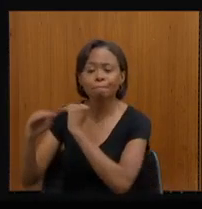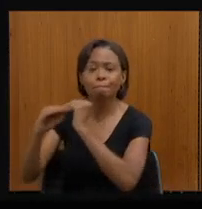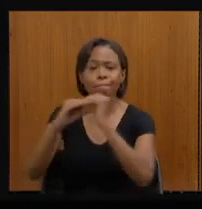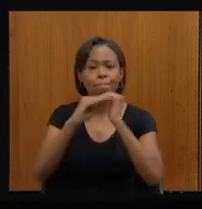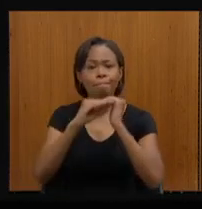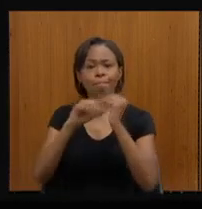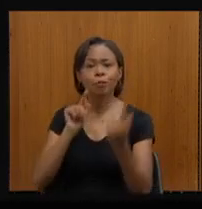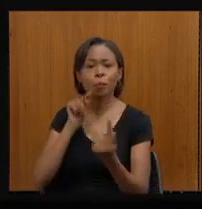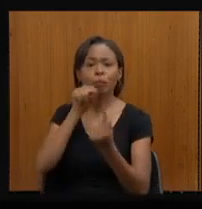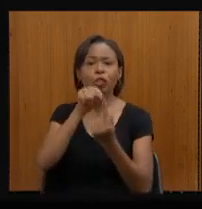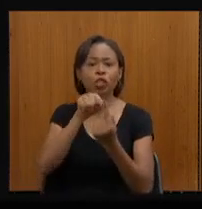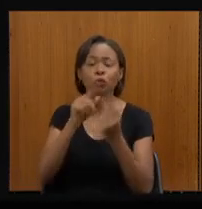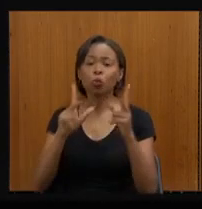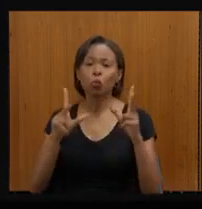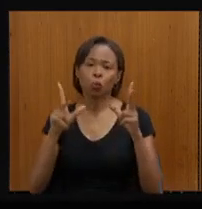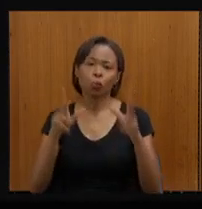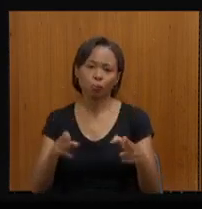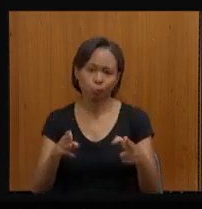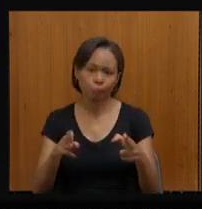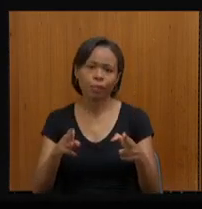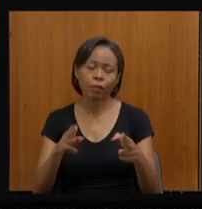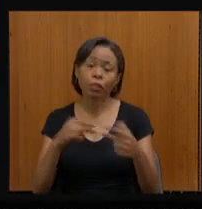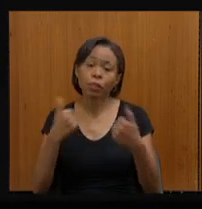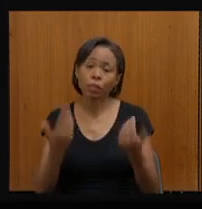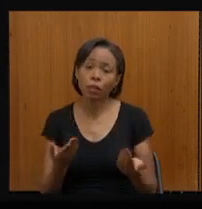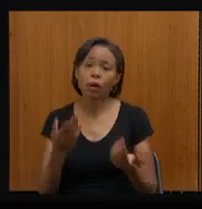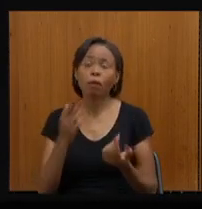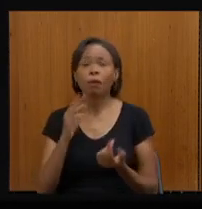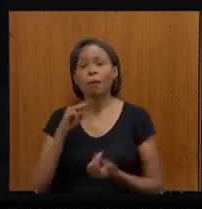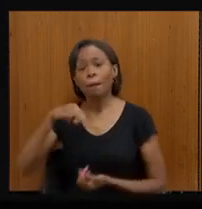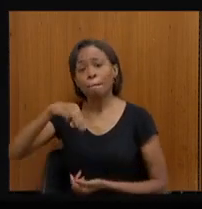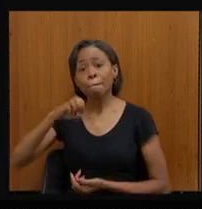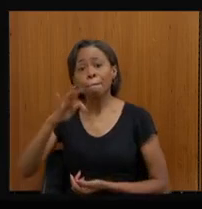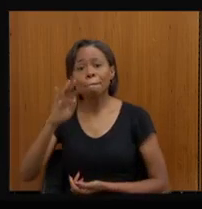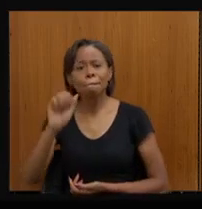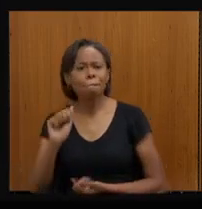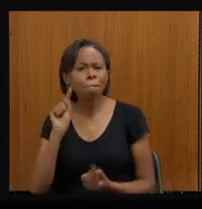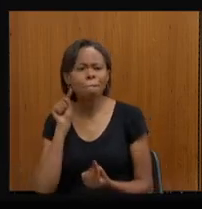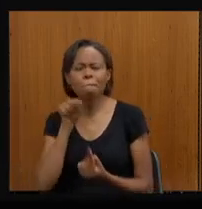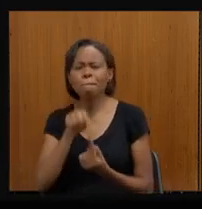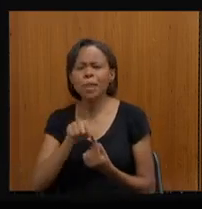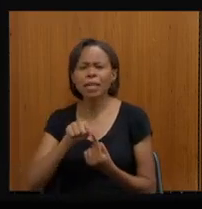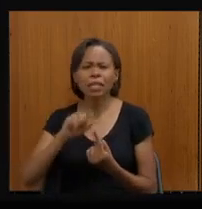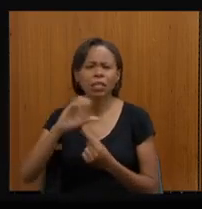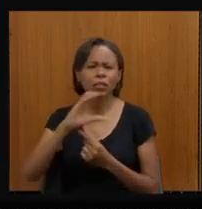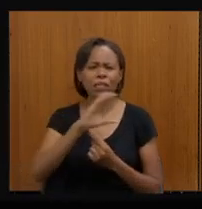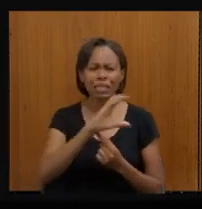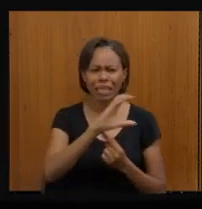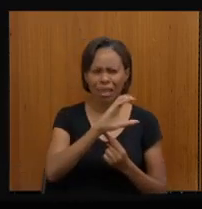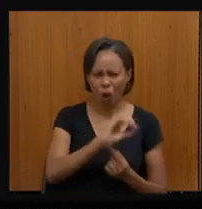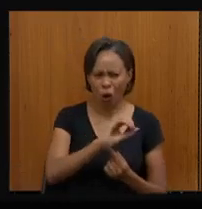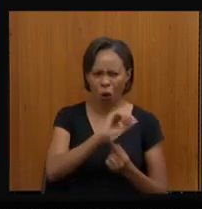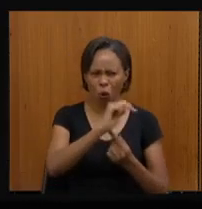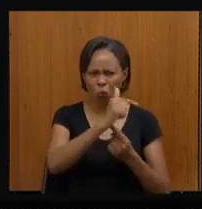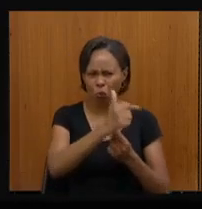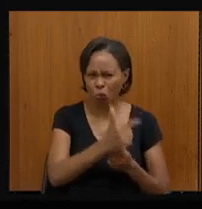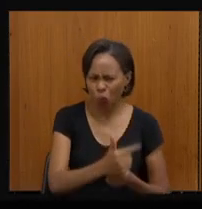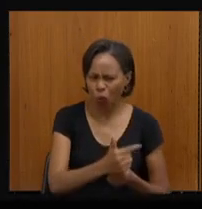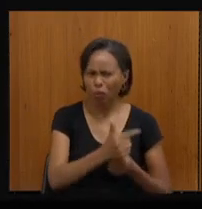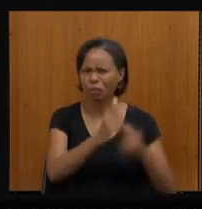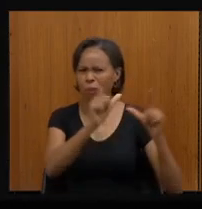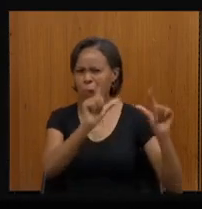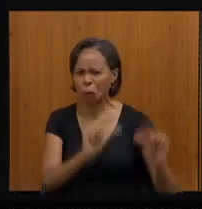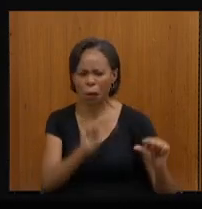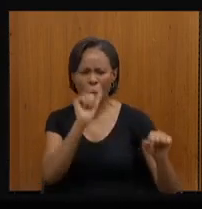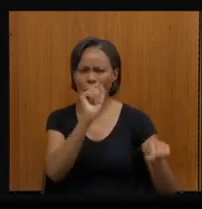diminuição da mitigação das emissões mundiais então todo mundo tem esse mesmo objetivo